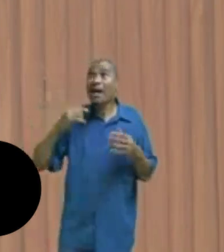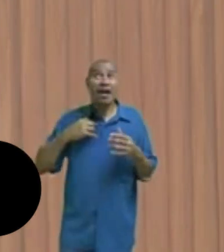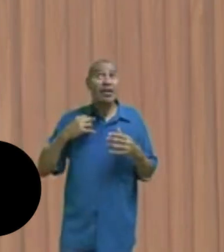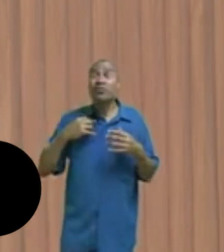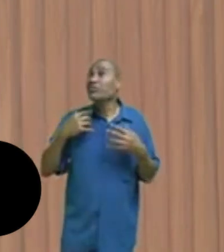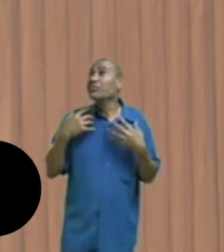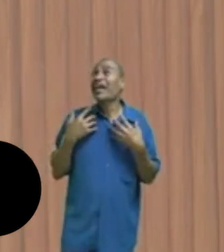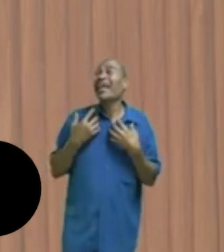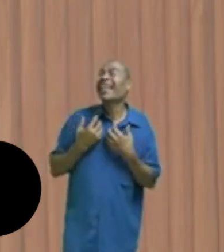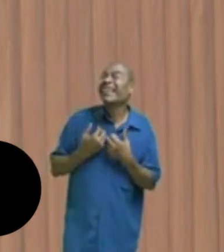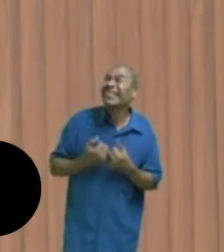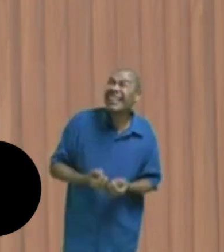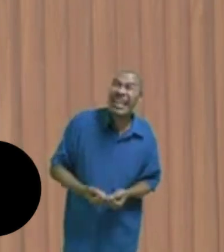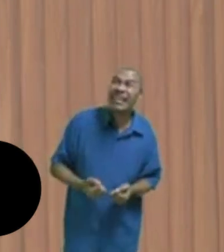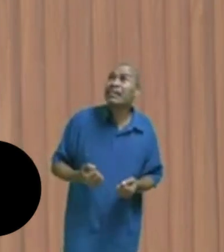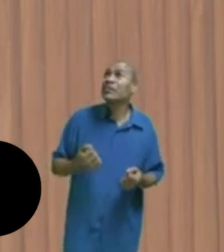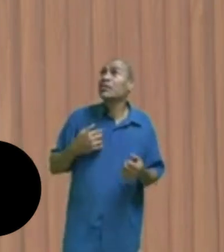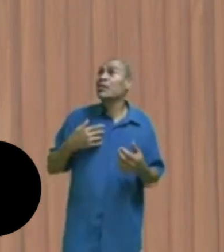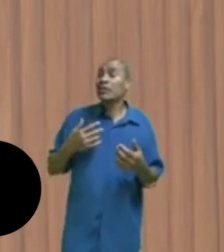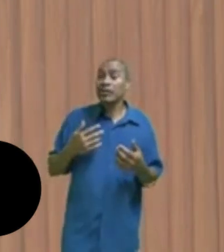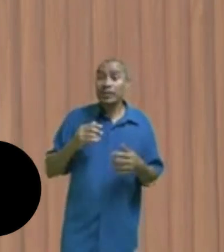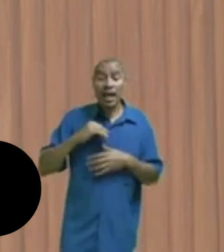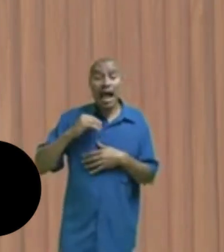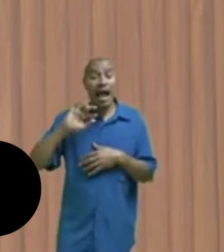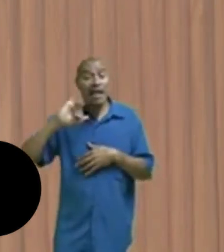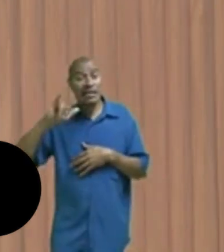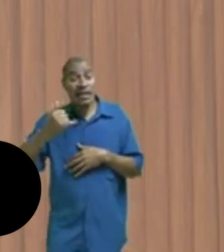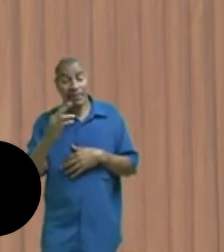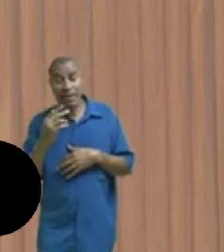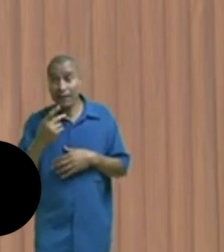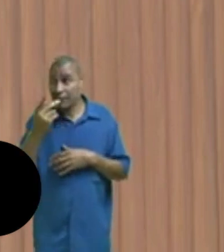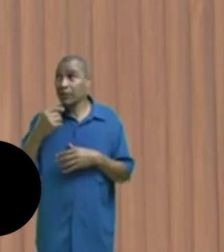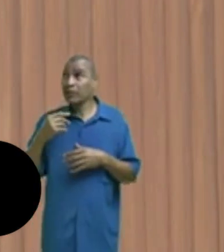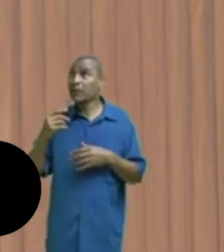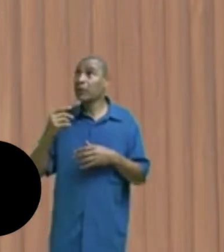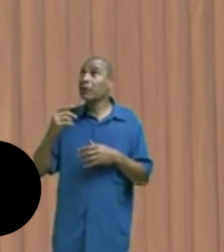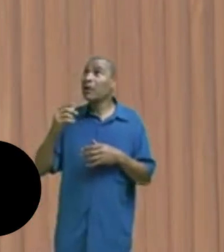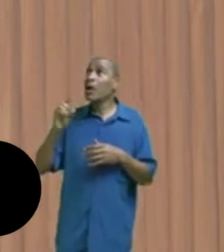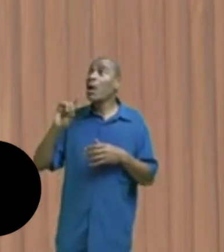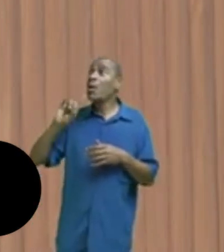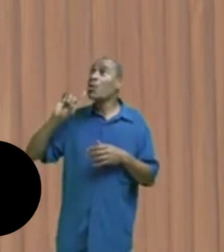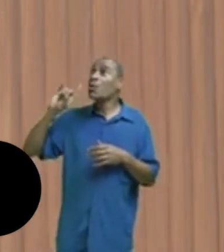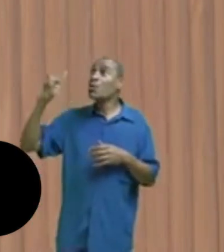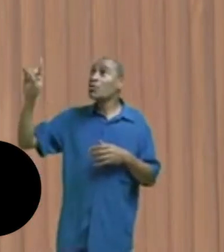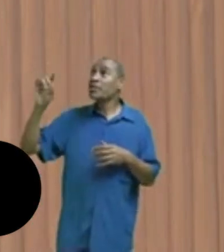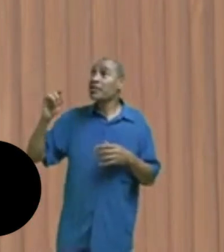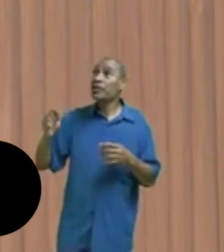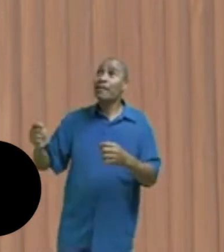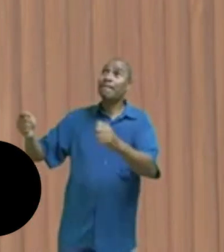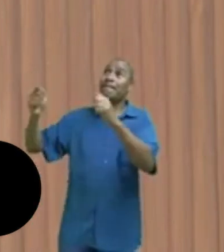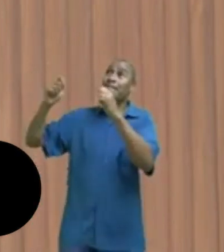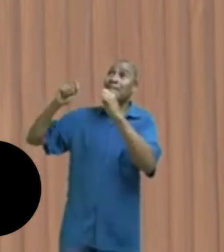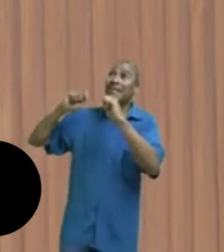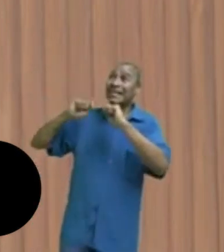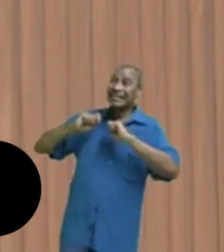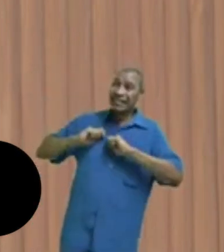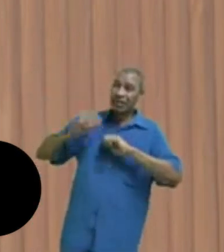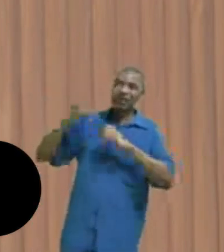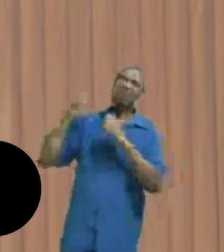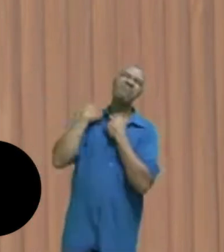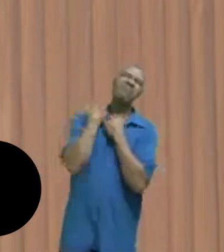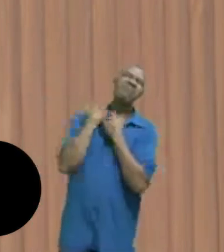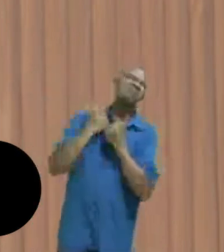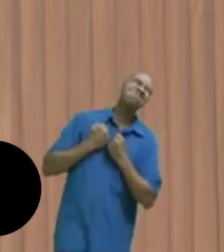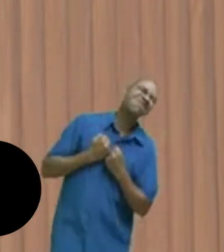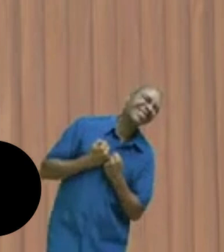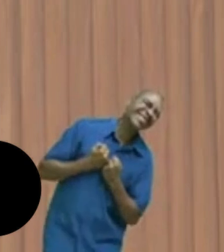mais. Há num outro momento que Jeremias diz: o Senhor me iludiu, o Senhor me deu um cálice do poço de ilusões, o